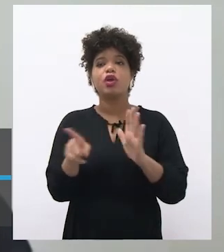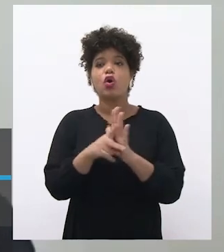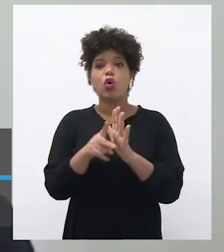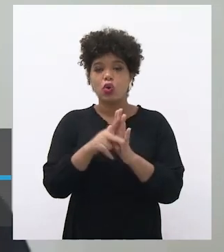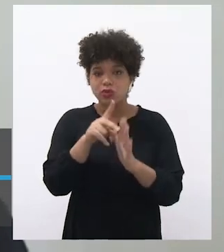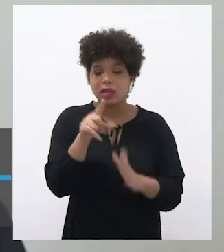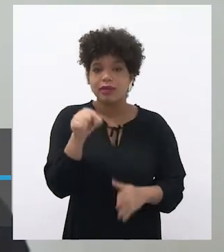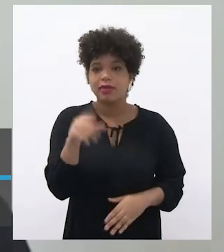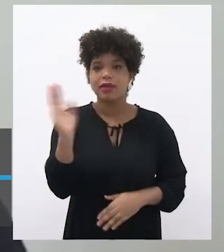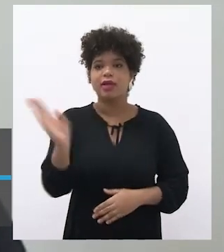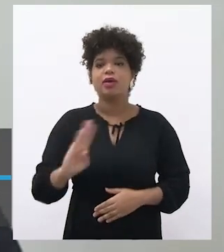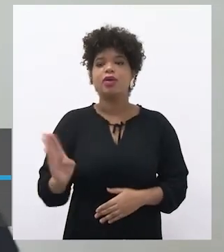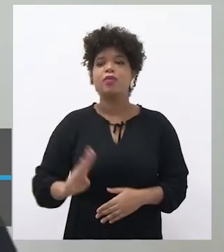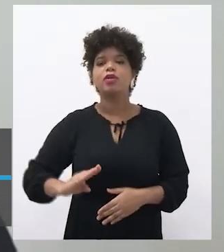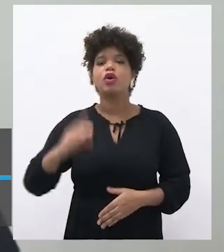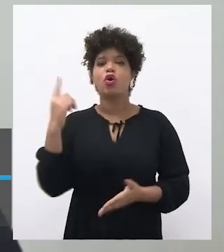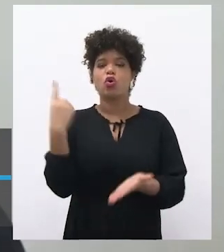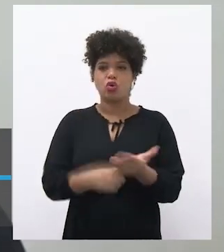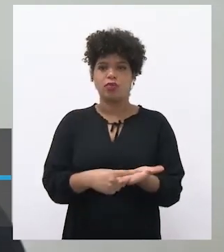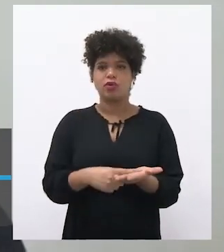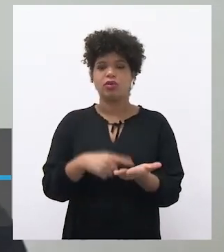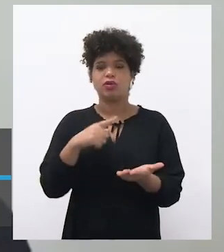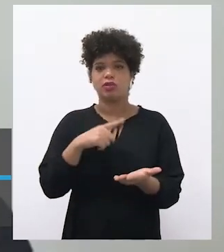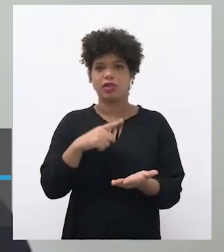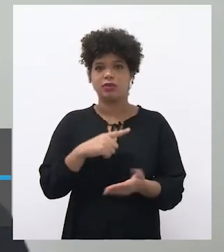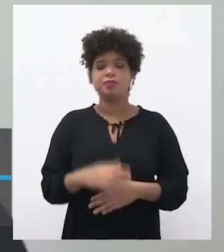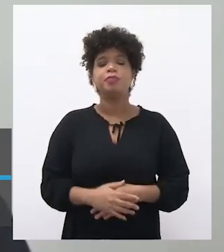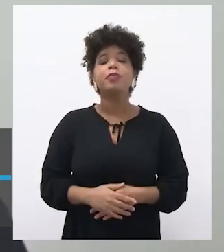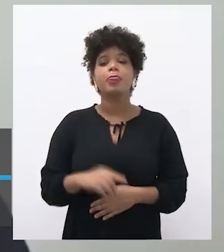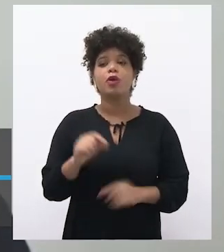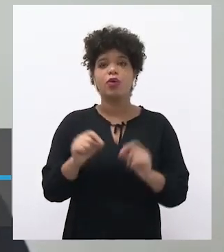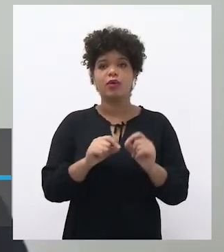a partir da análise, né, dessas respostas